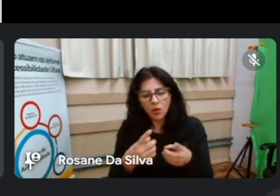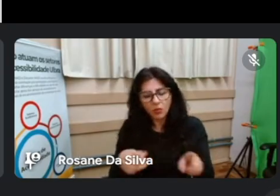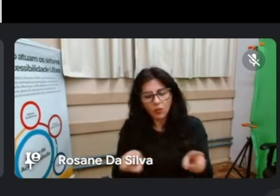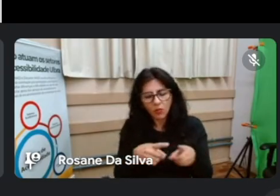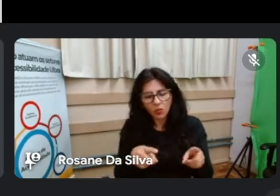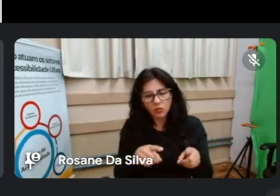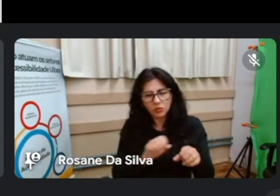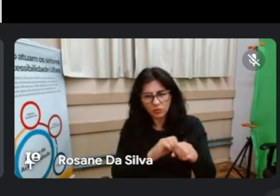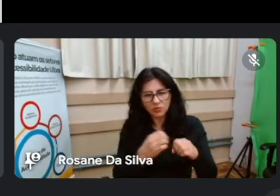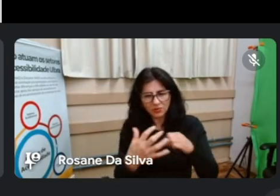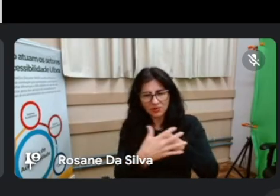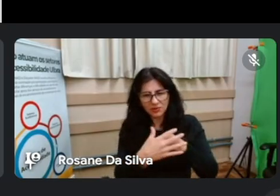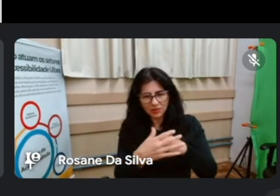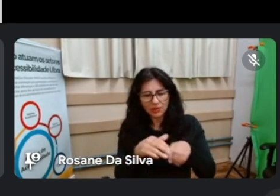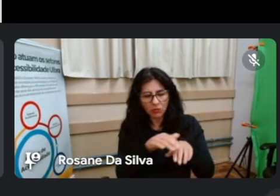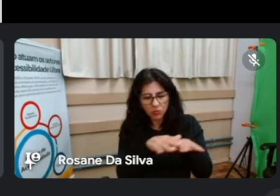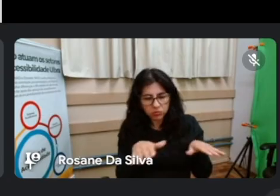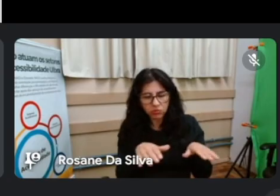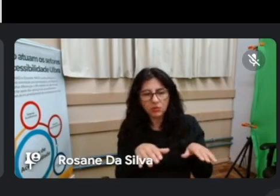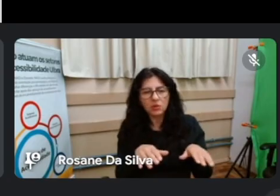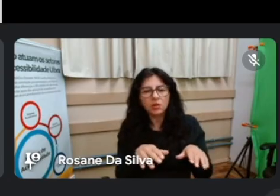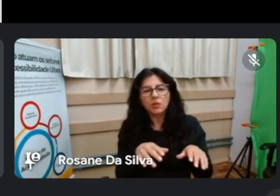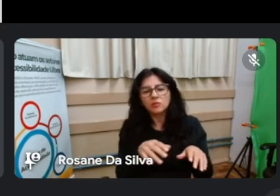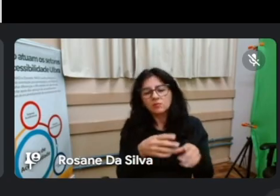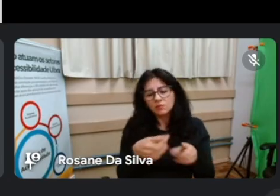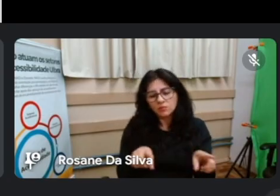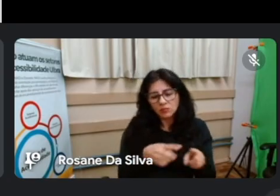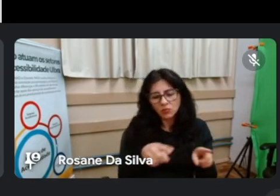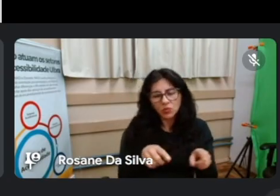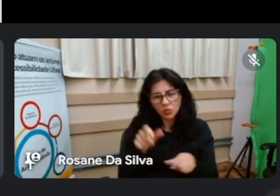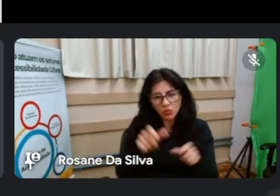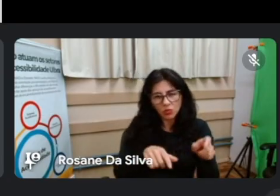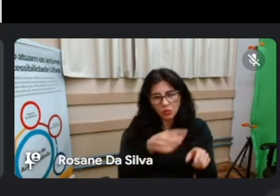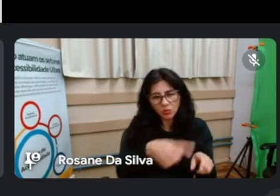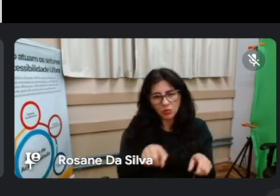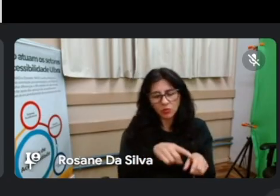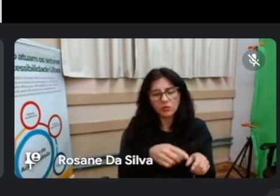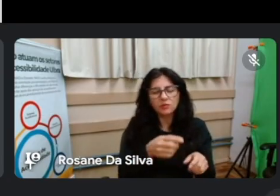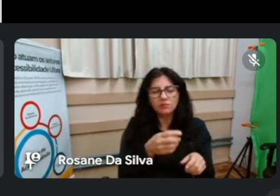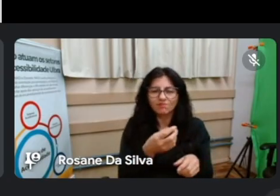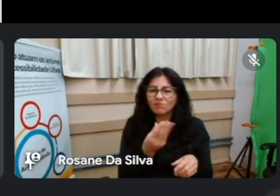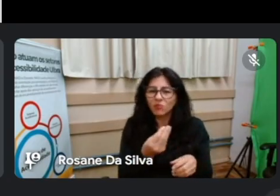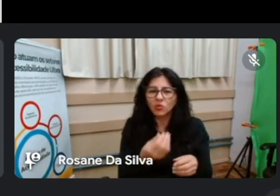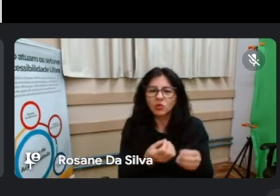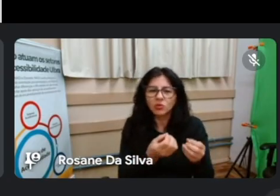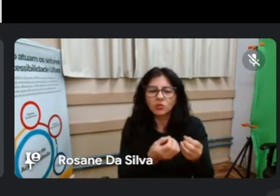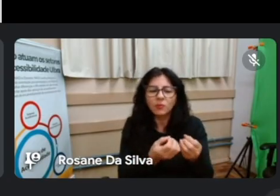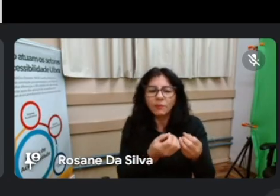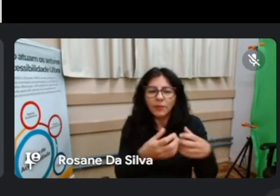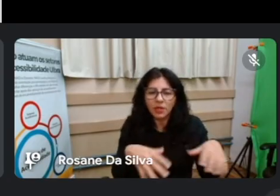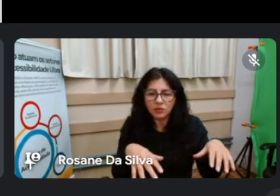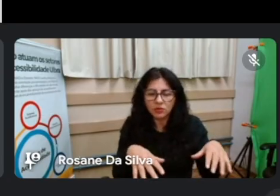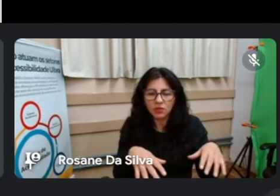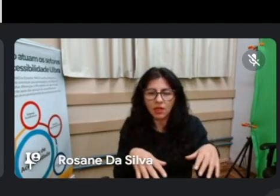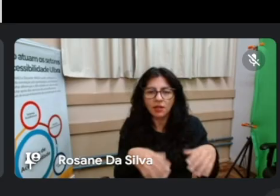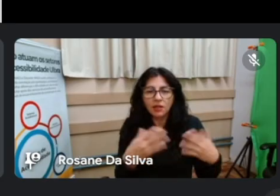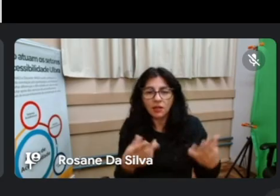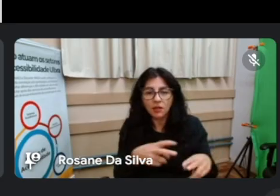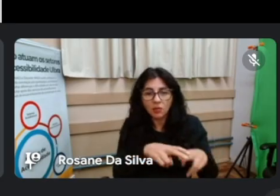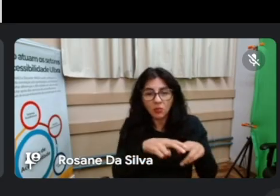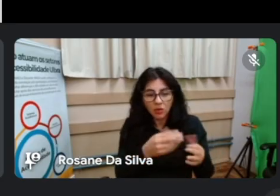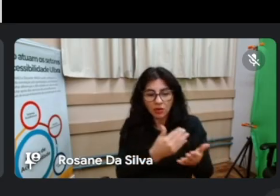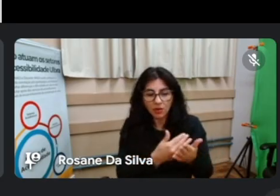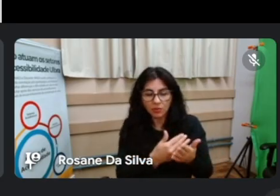sindemia como como diversas outras como a vida de todos né Foi muito afetada e Então a partir disso nós começamos a